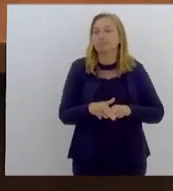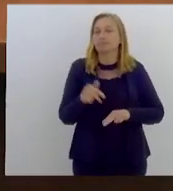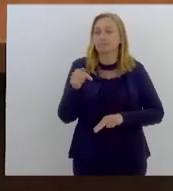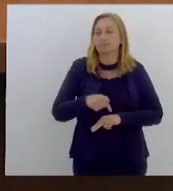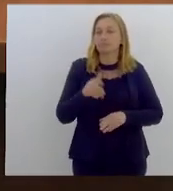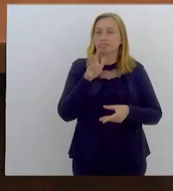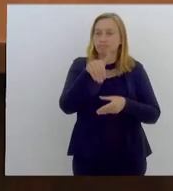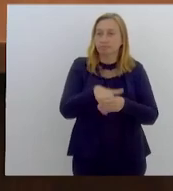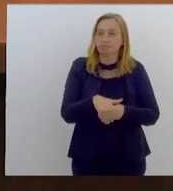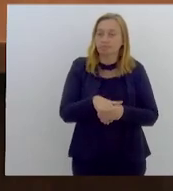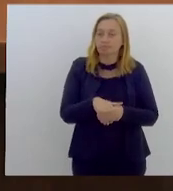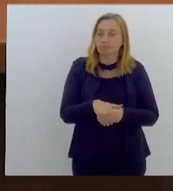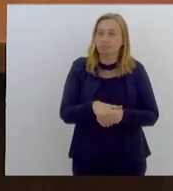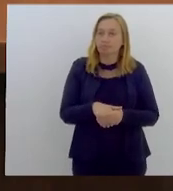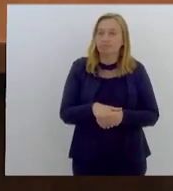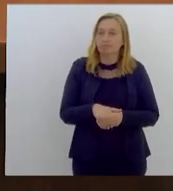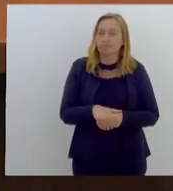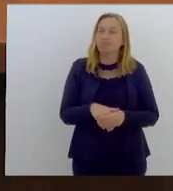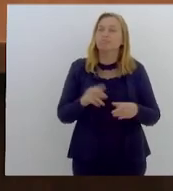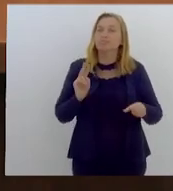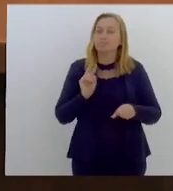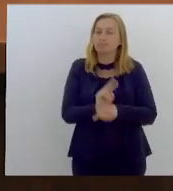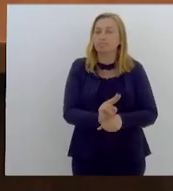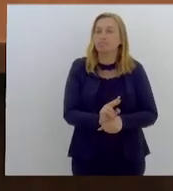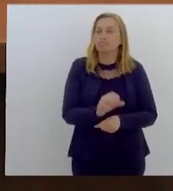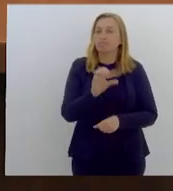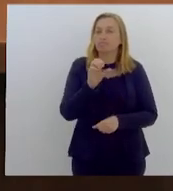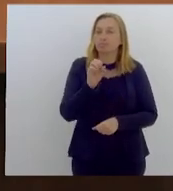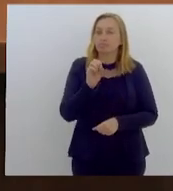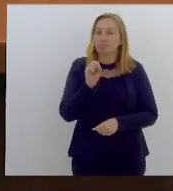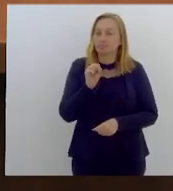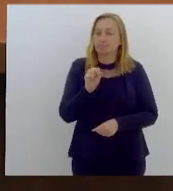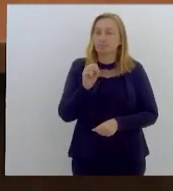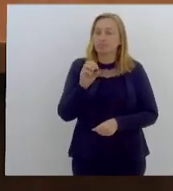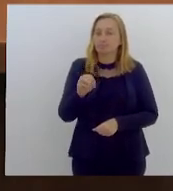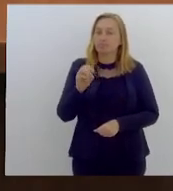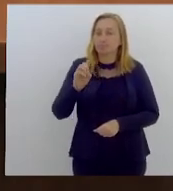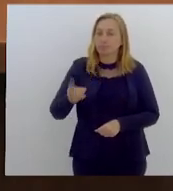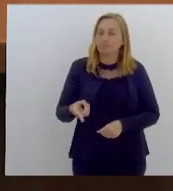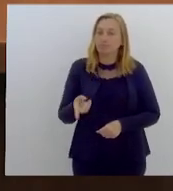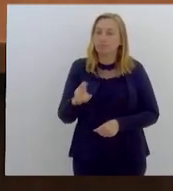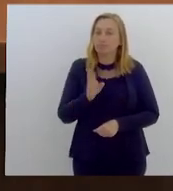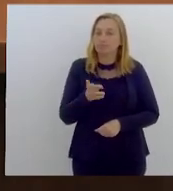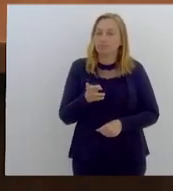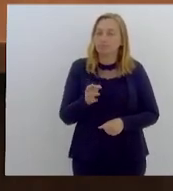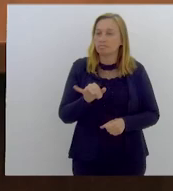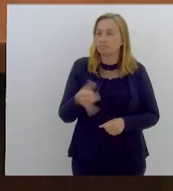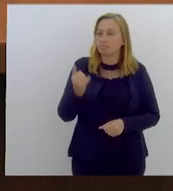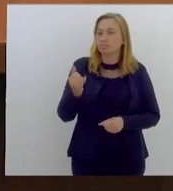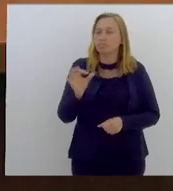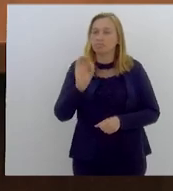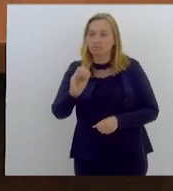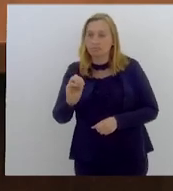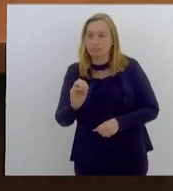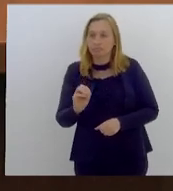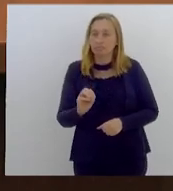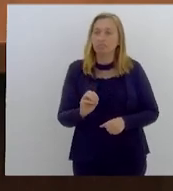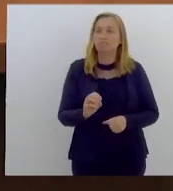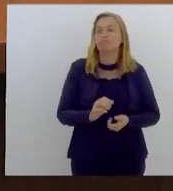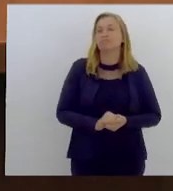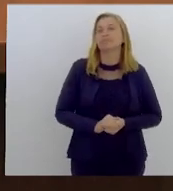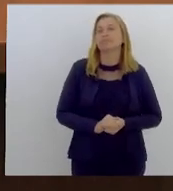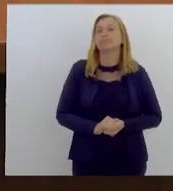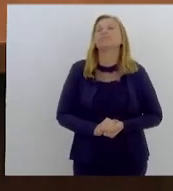nessa votação o crédito de até R$ 80 mil a juros zero, sem IPCA, com dispensa do serviço de